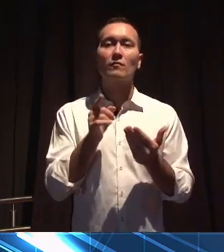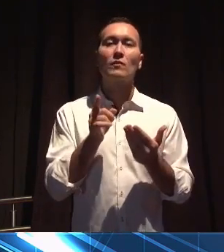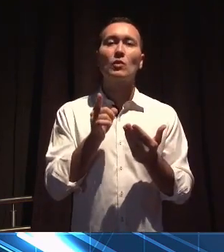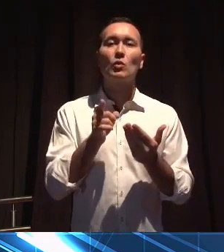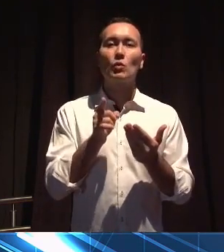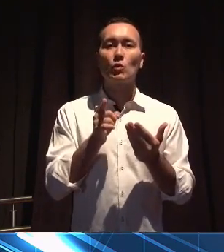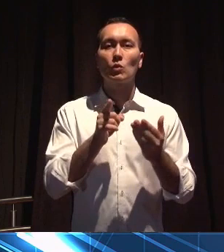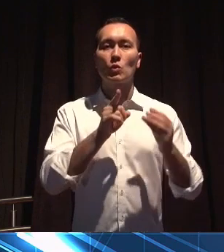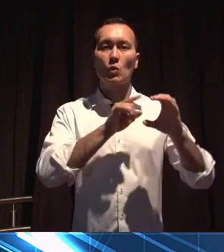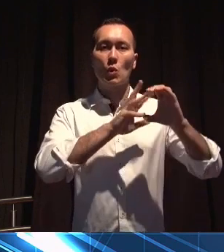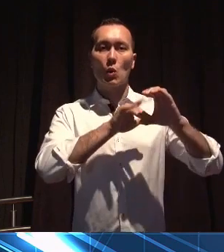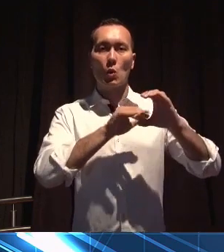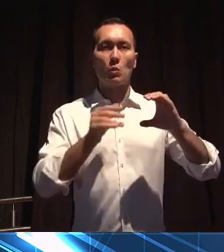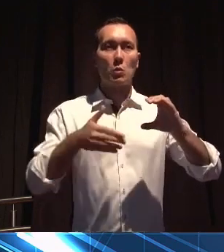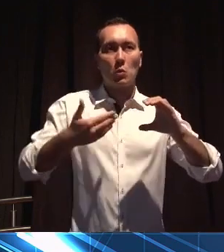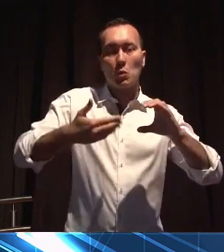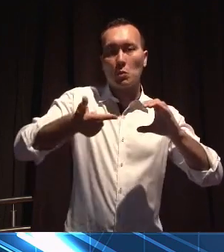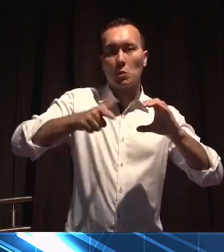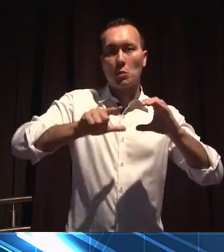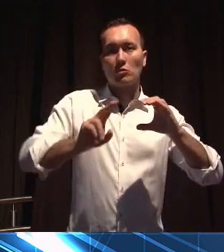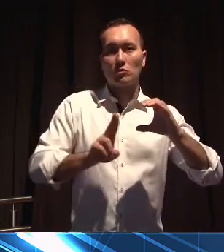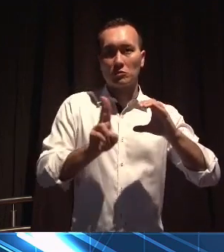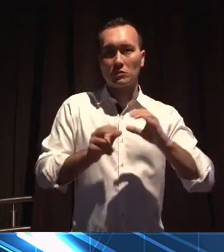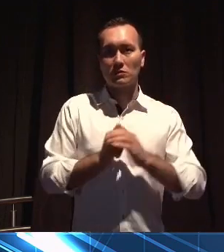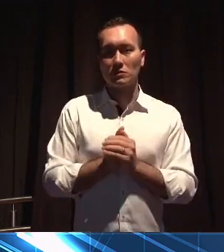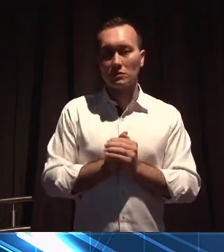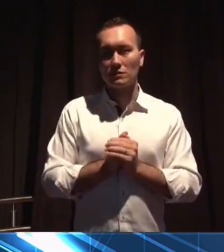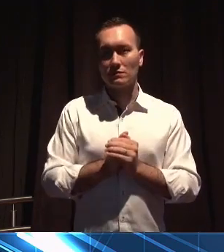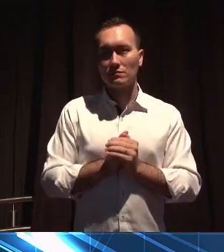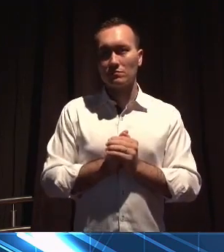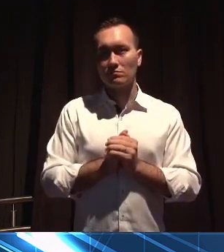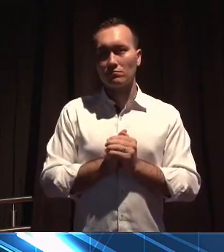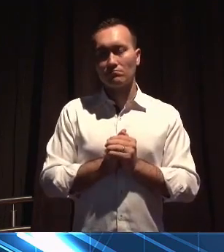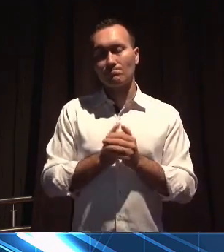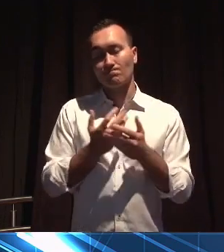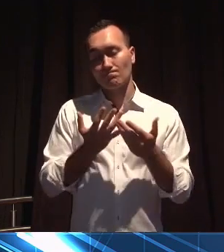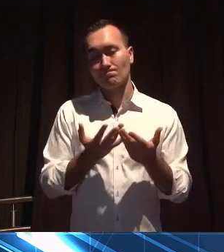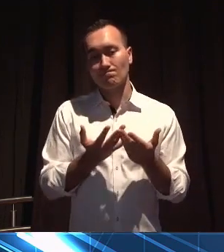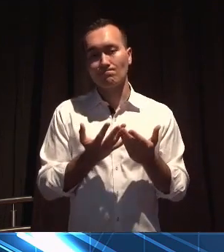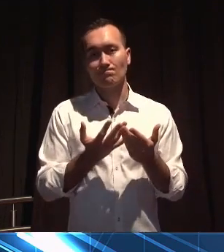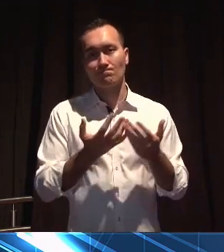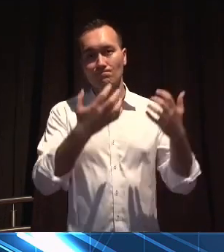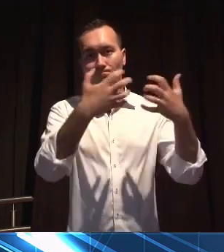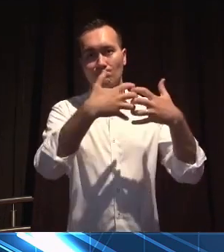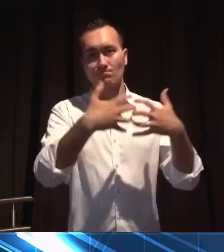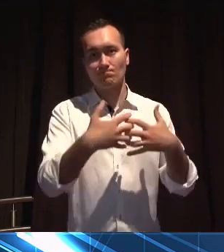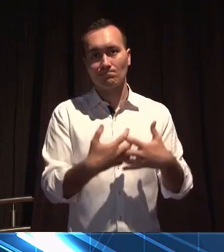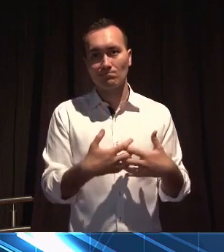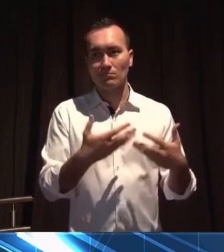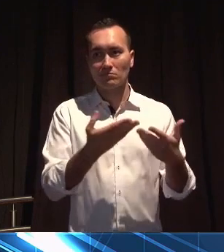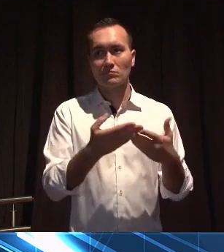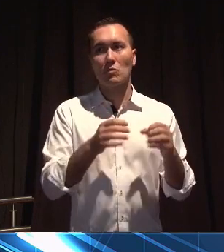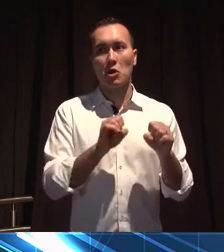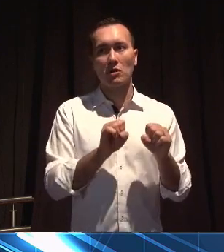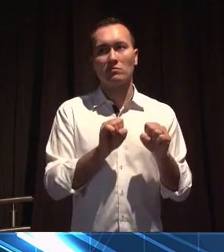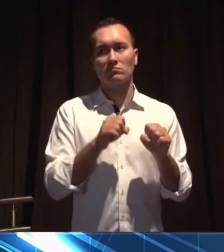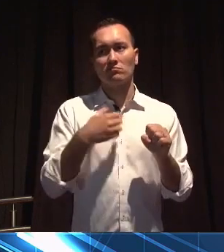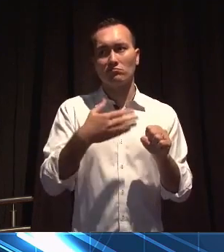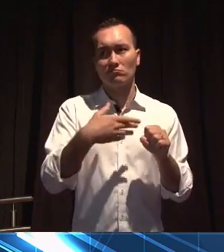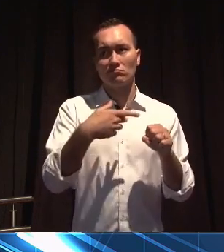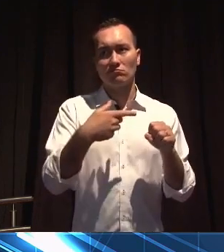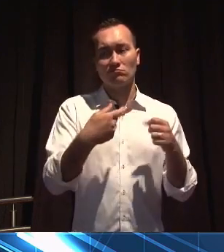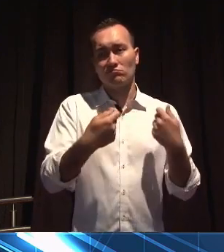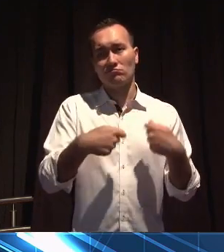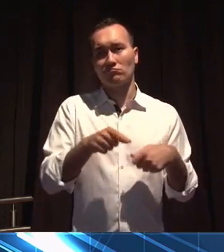ser desnecessário essa complexidade beleza pessoal então tudo que a gente técnica a gente usa tem